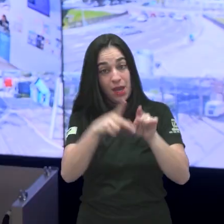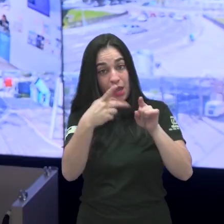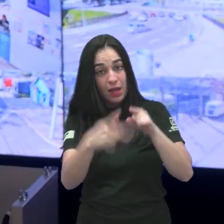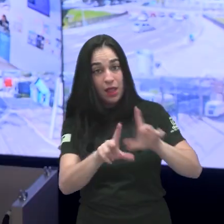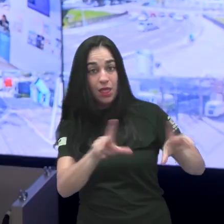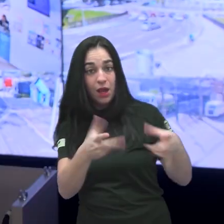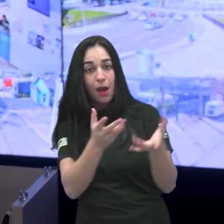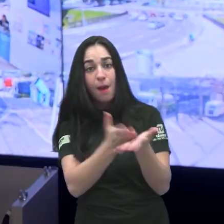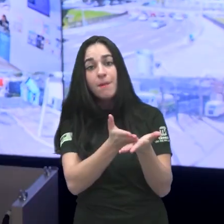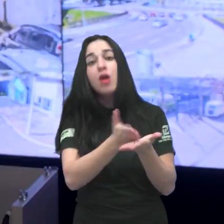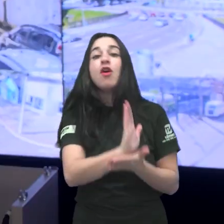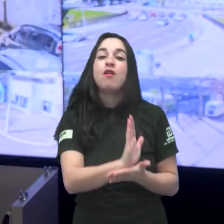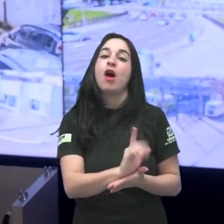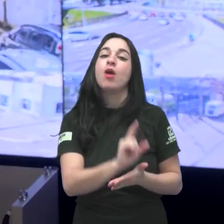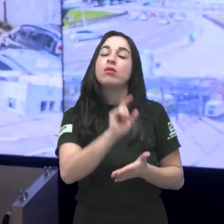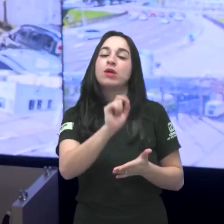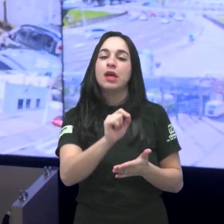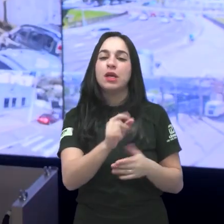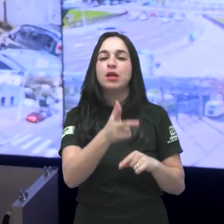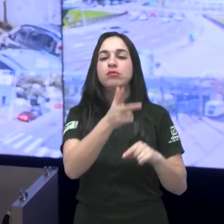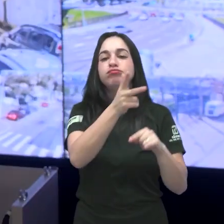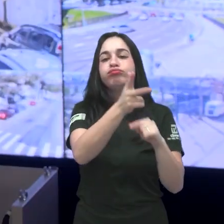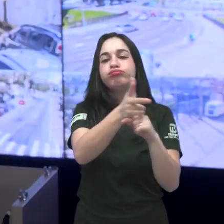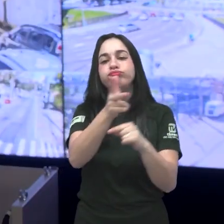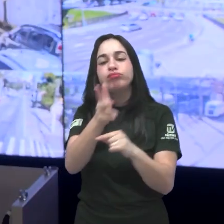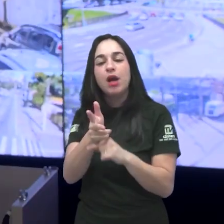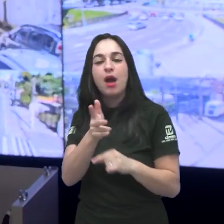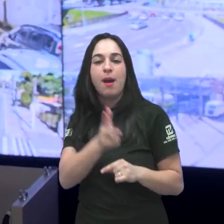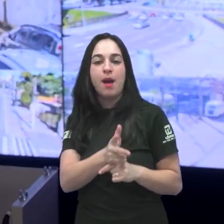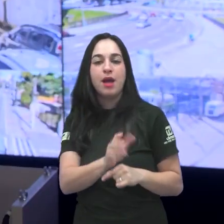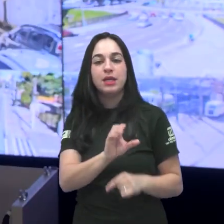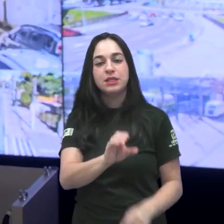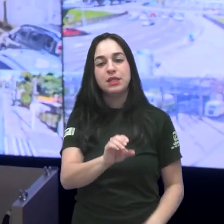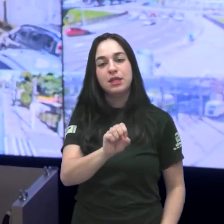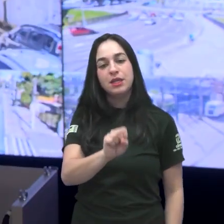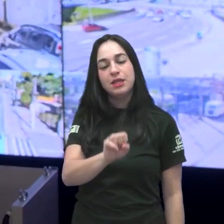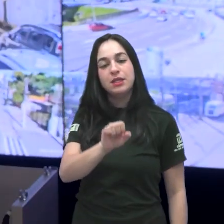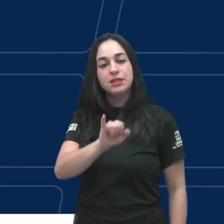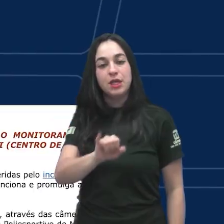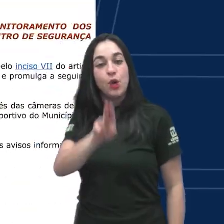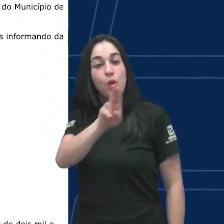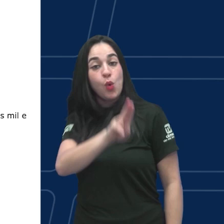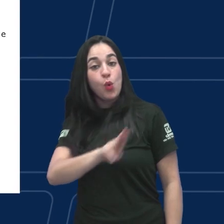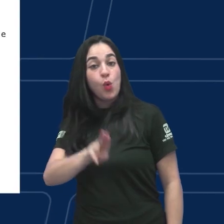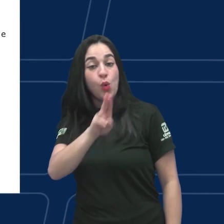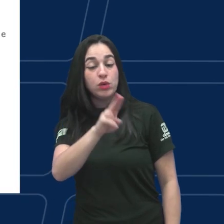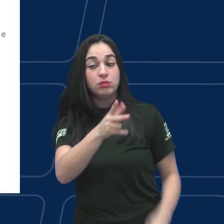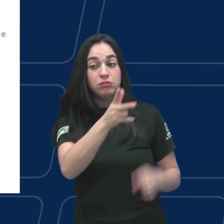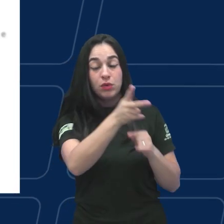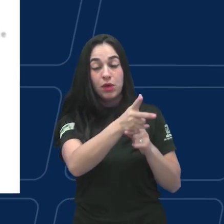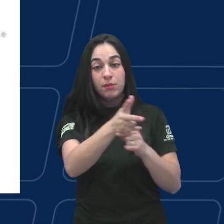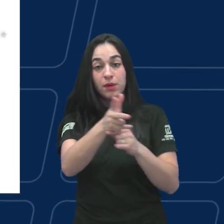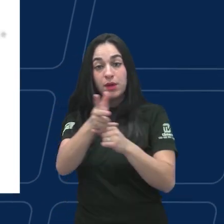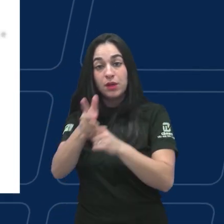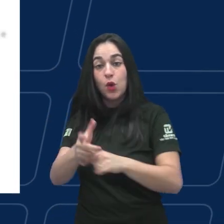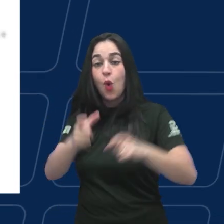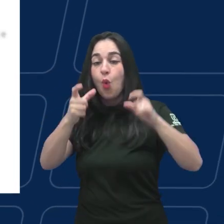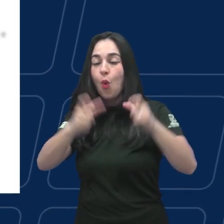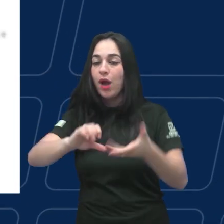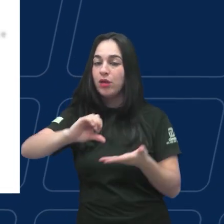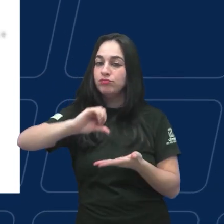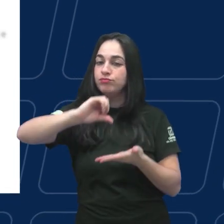também, vai refletir de fato nos índices criminais que a gente quer cada vez mais diminuí-los também. Outra lei aprovada na